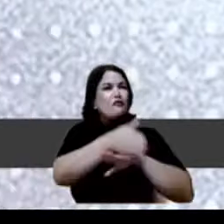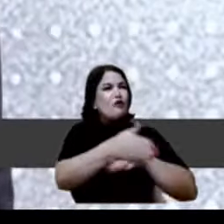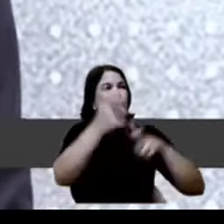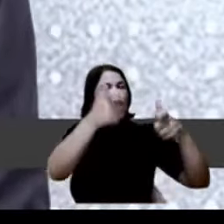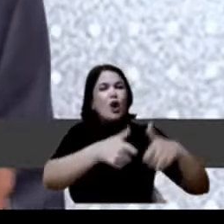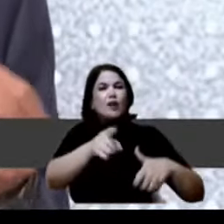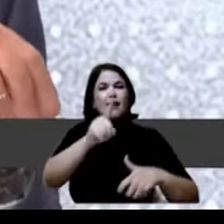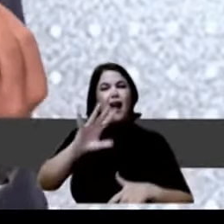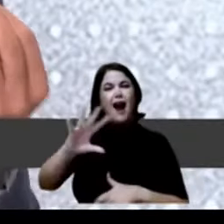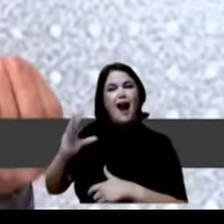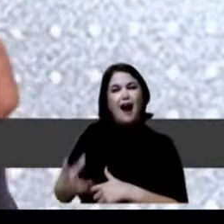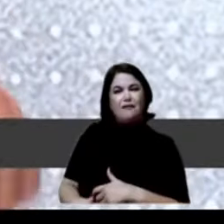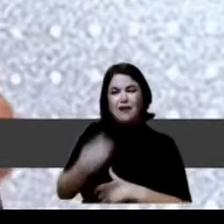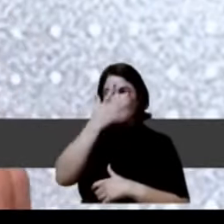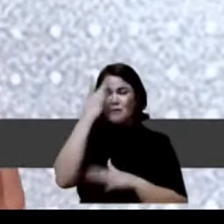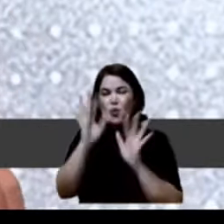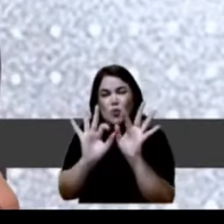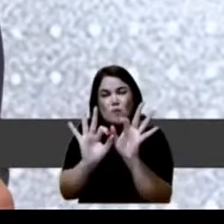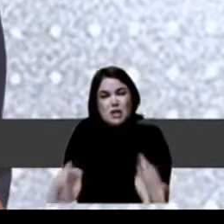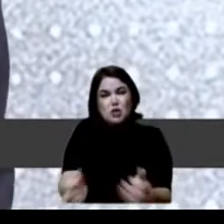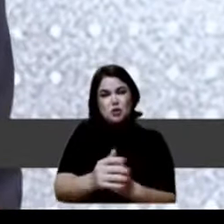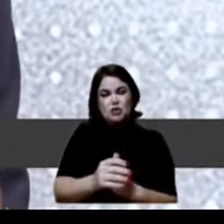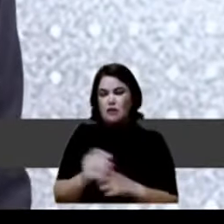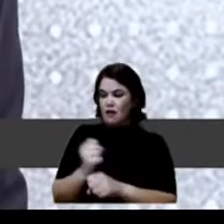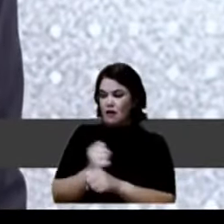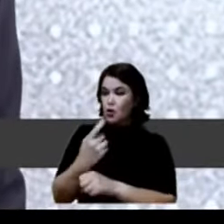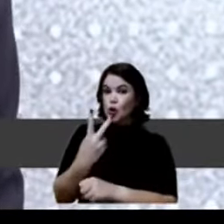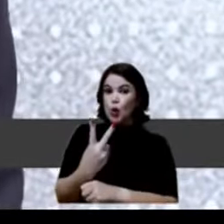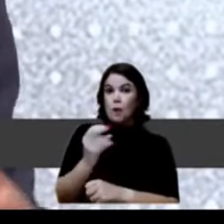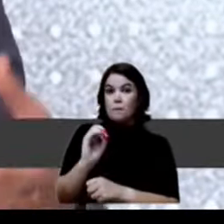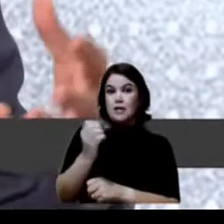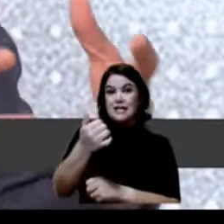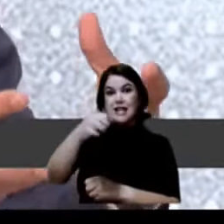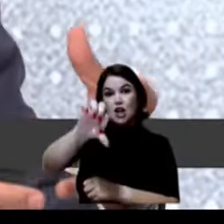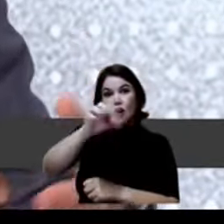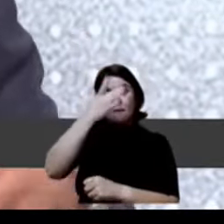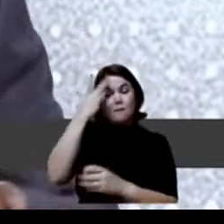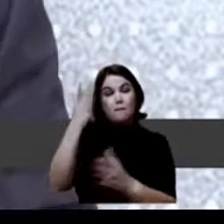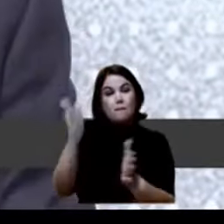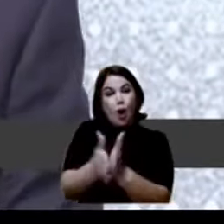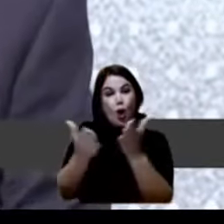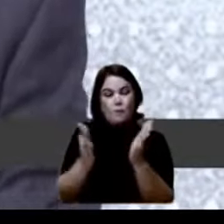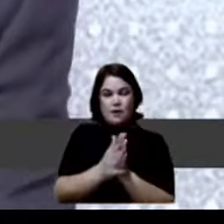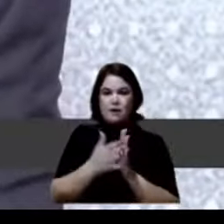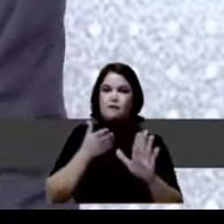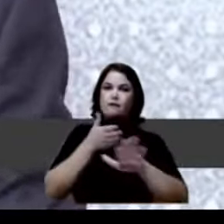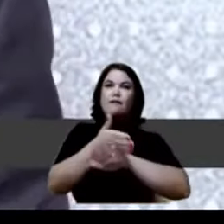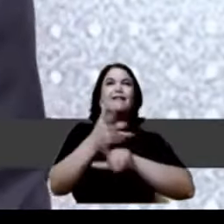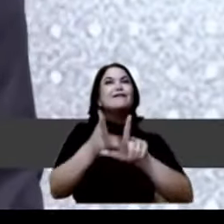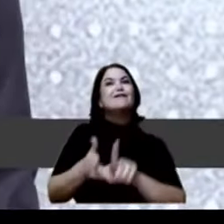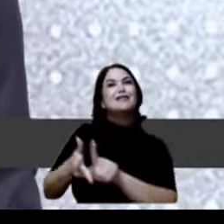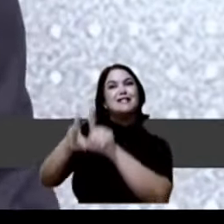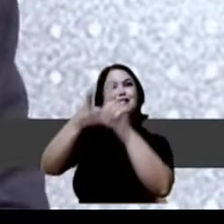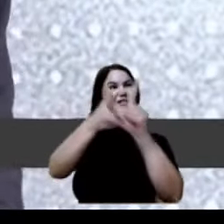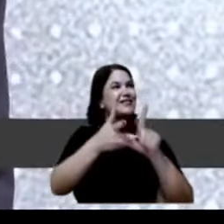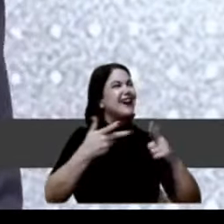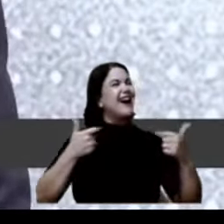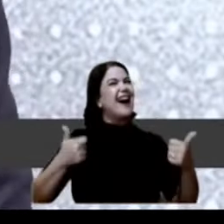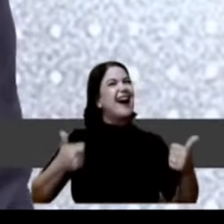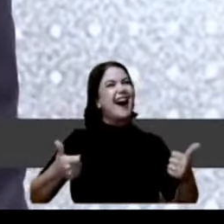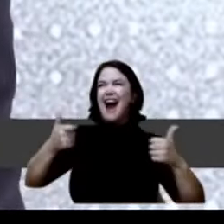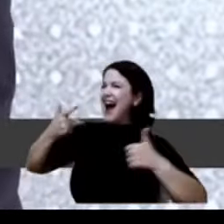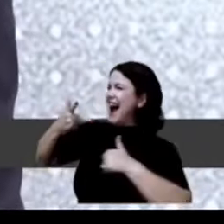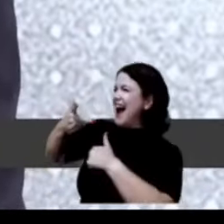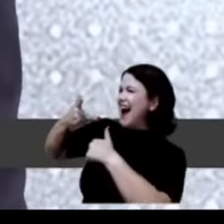Pessoas humildes. Boa, esse cara em também. 2019. Pessoas pobres. Foi lá fazer vídeo, fazer filmagem, dizer que ia